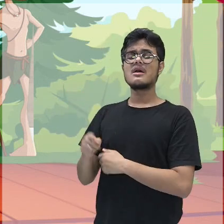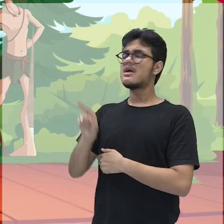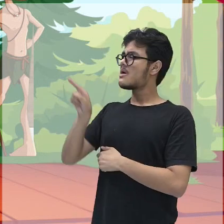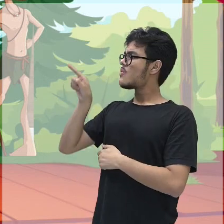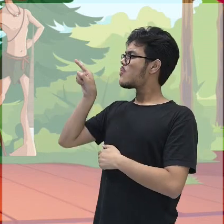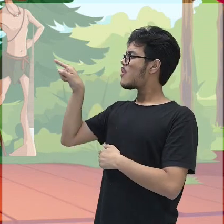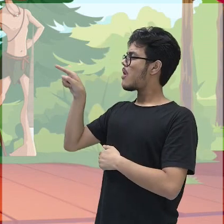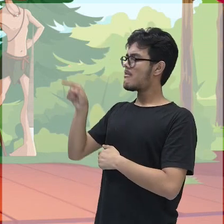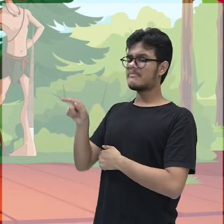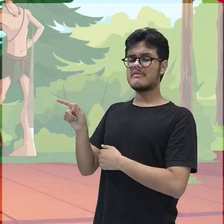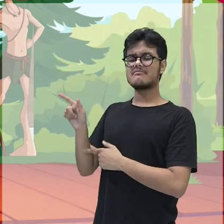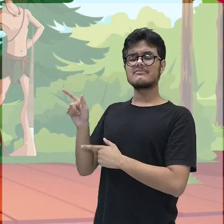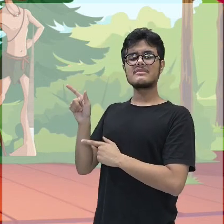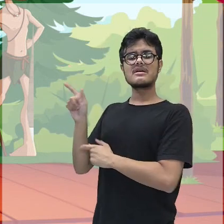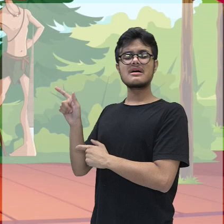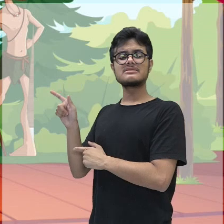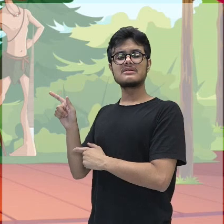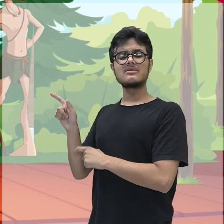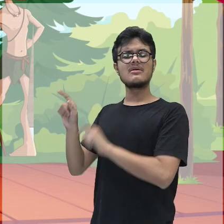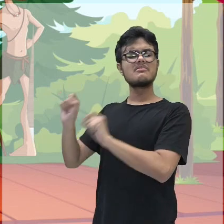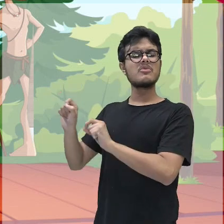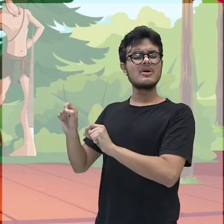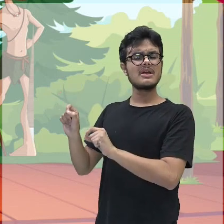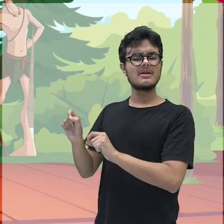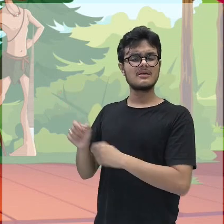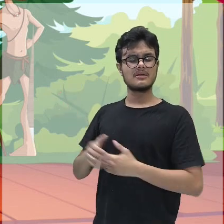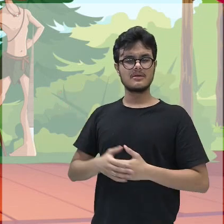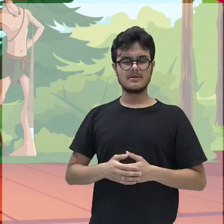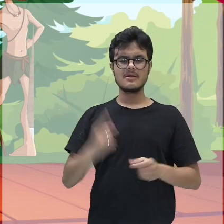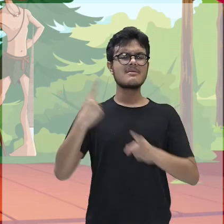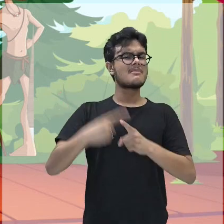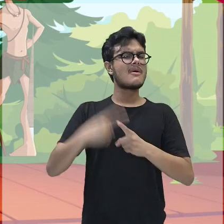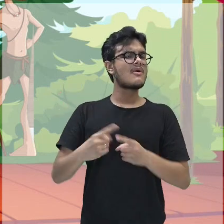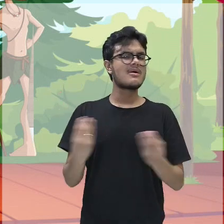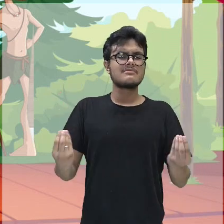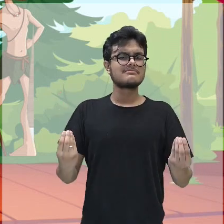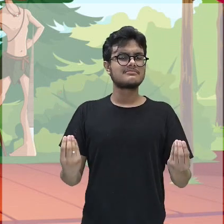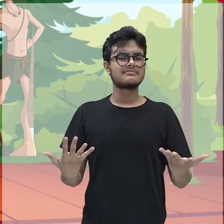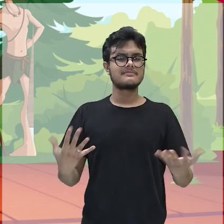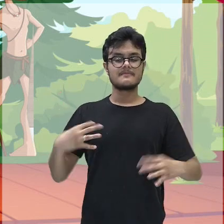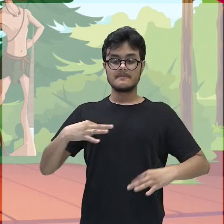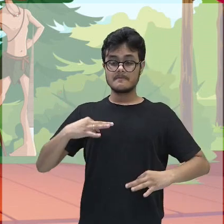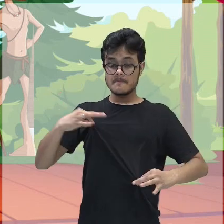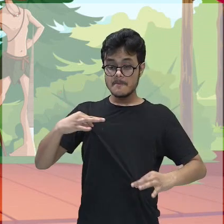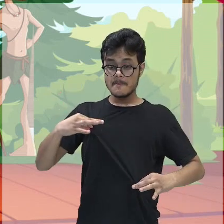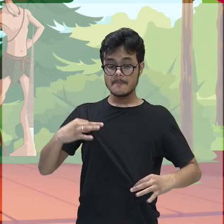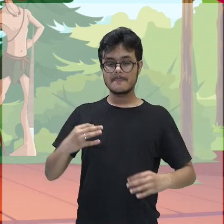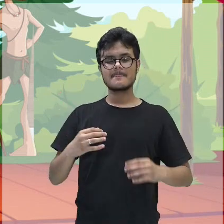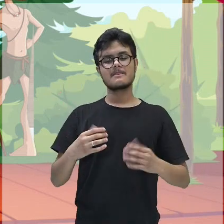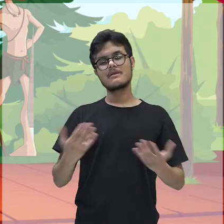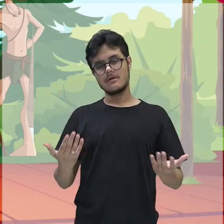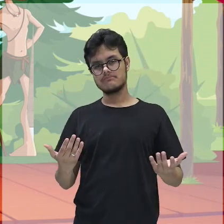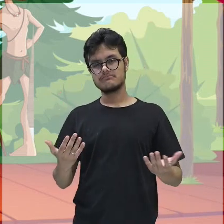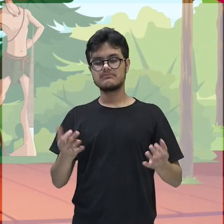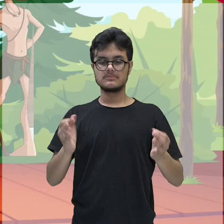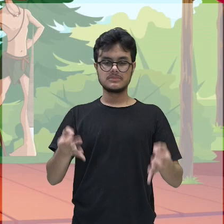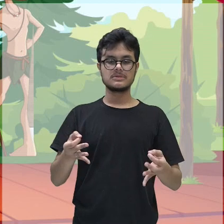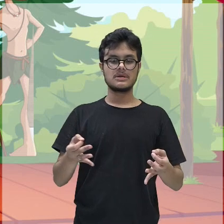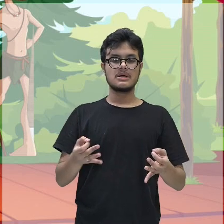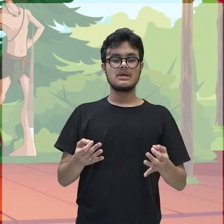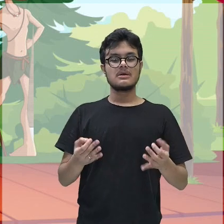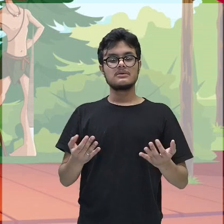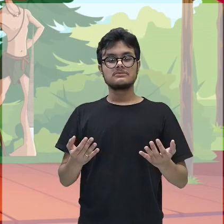é o caçador? O figurino, tem, como nós falamos aí no nosso texto, ele está comungando